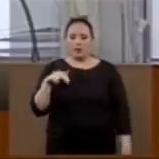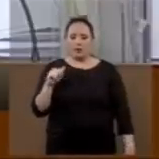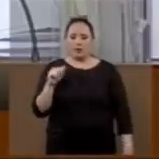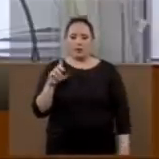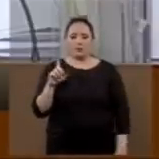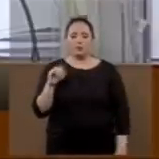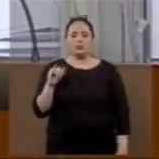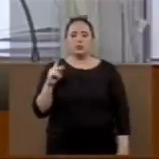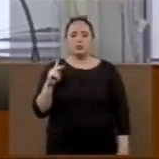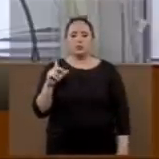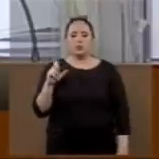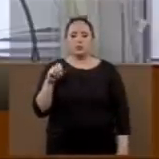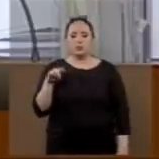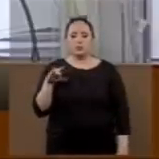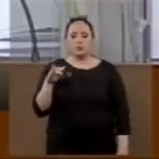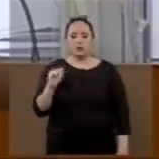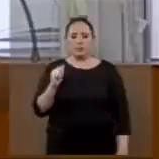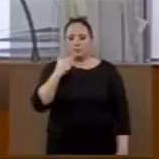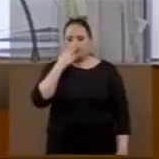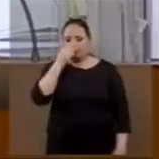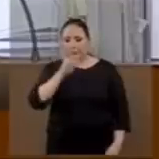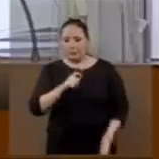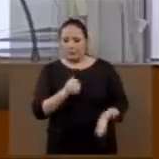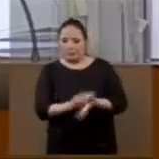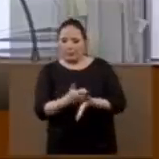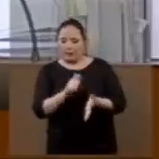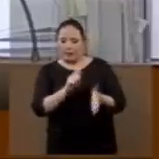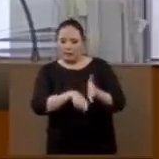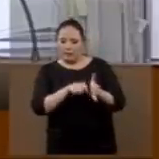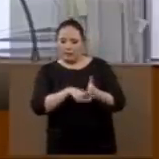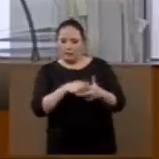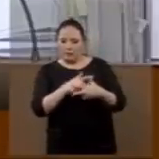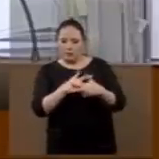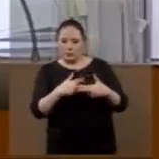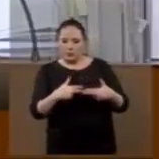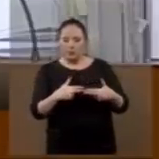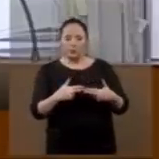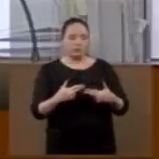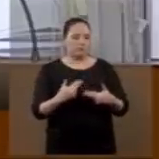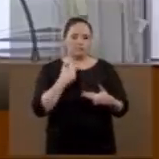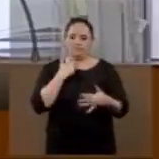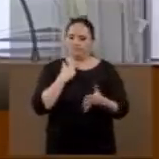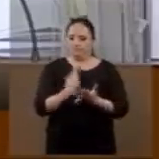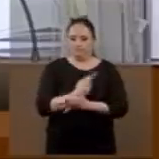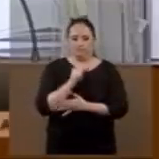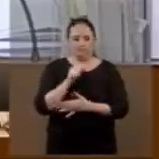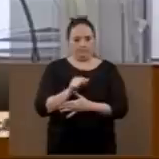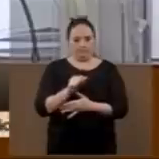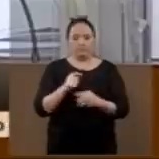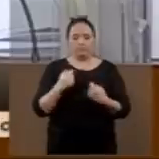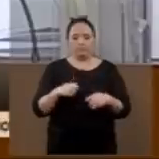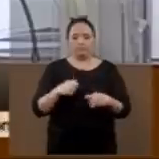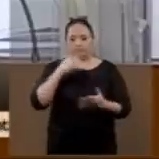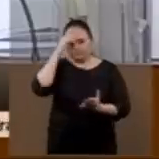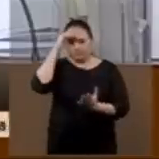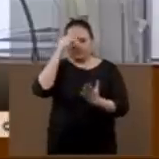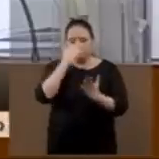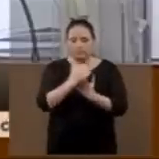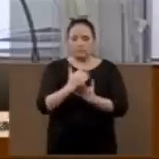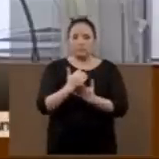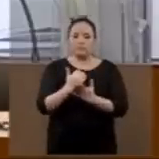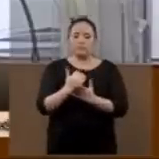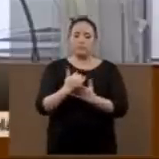suas obrigações tributárias, valendo-se de infundadas impugnações administrativas ou judicial sobre a exigibilidade da